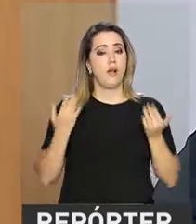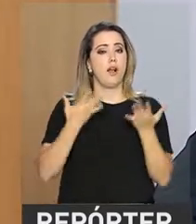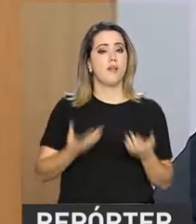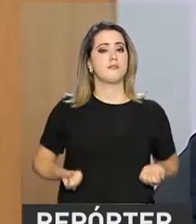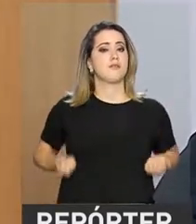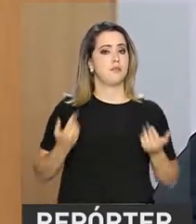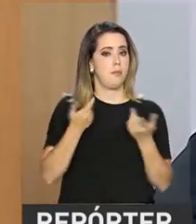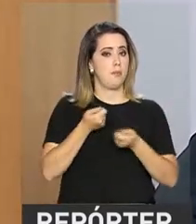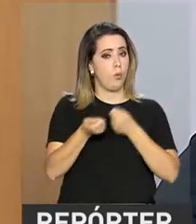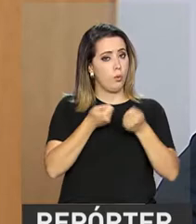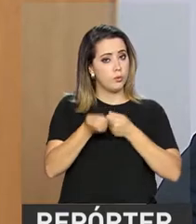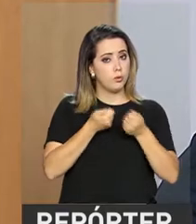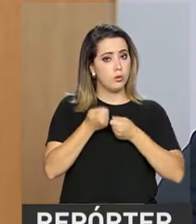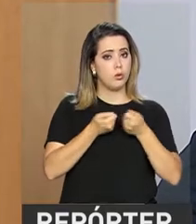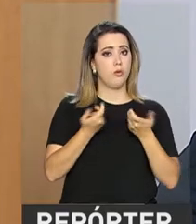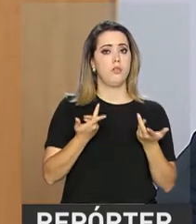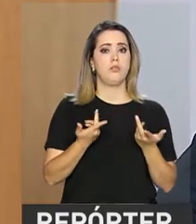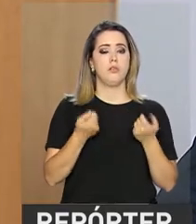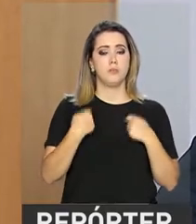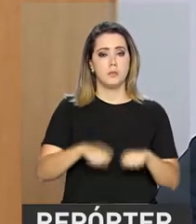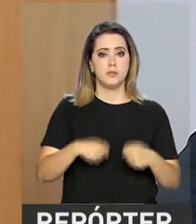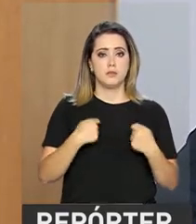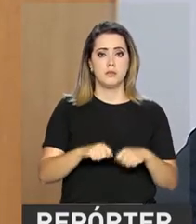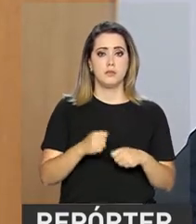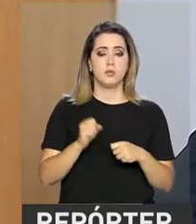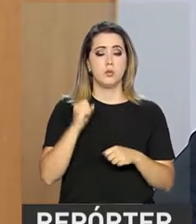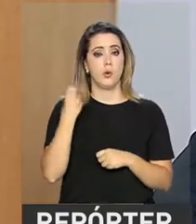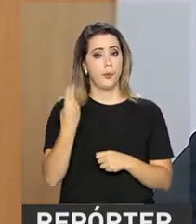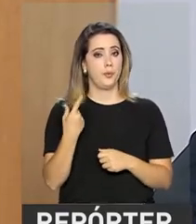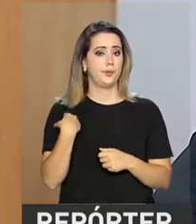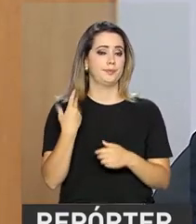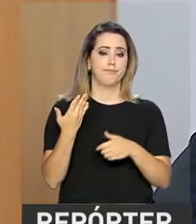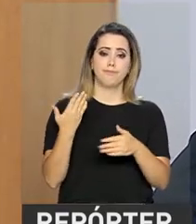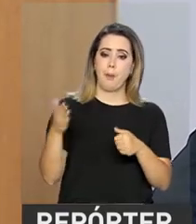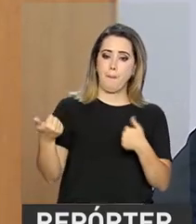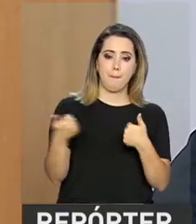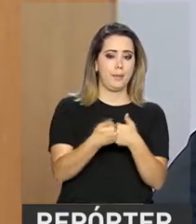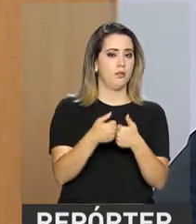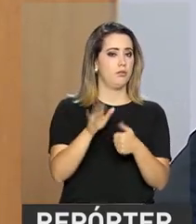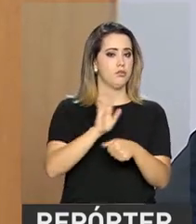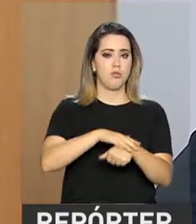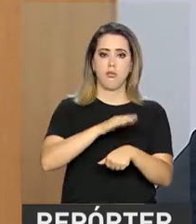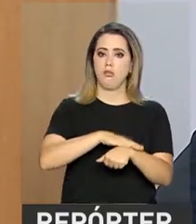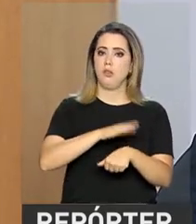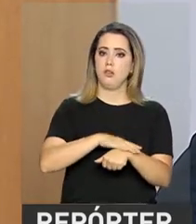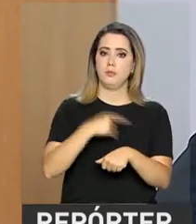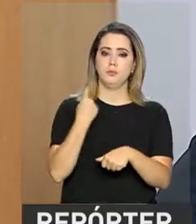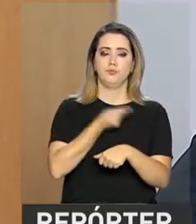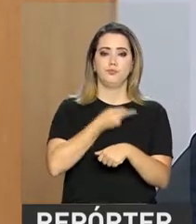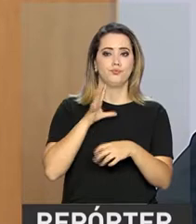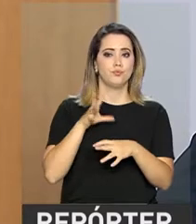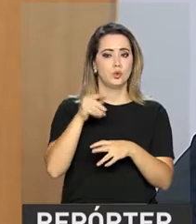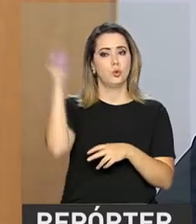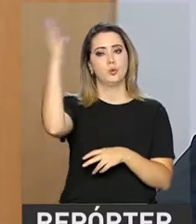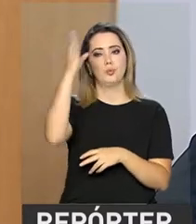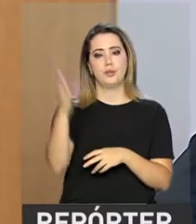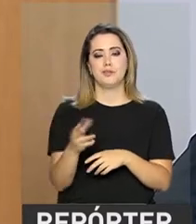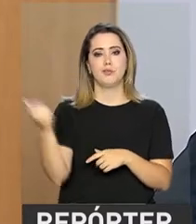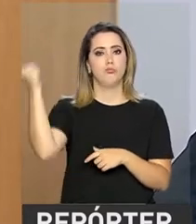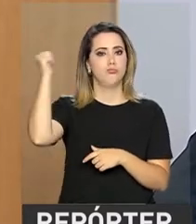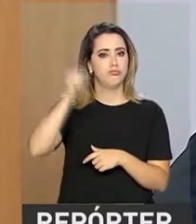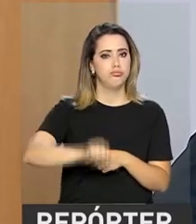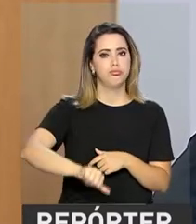e nós em breve período teremos uma situação a nível federal é muito